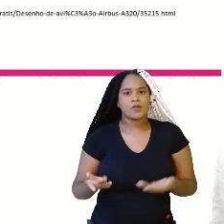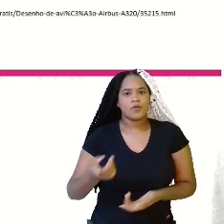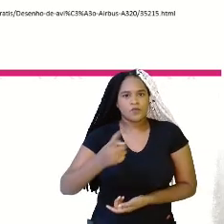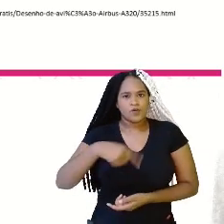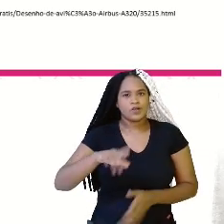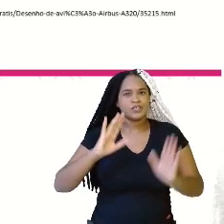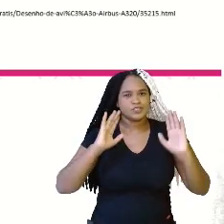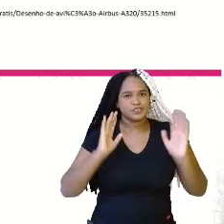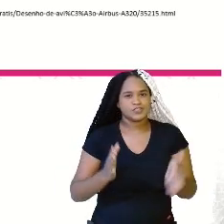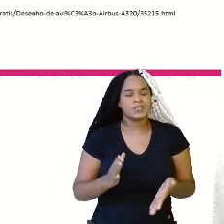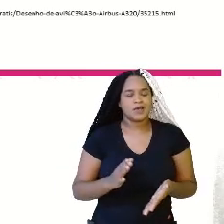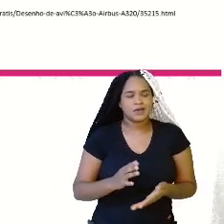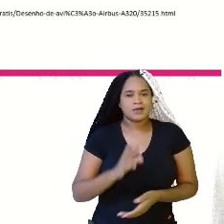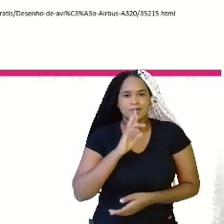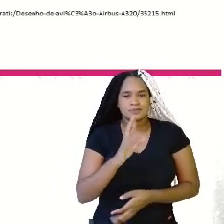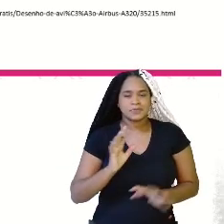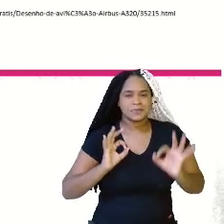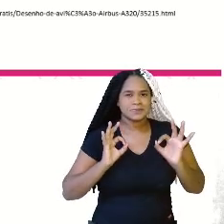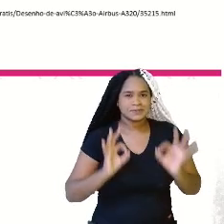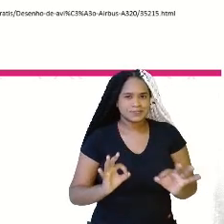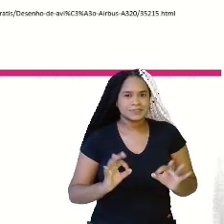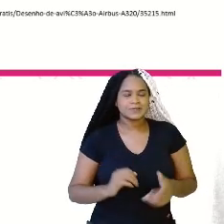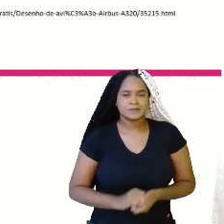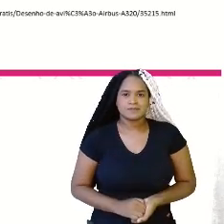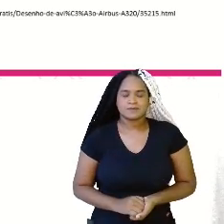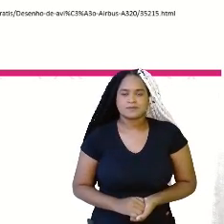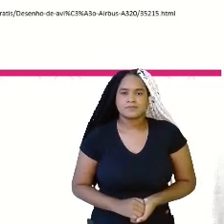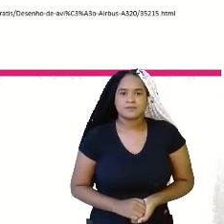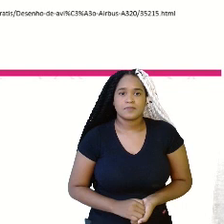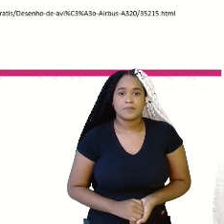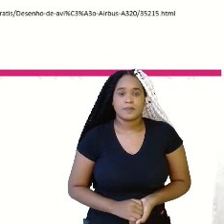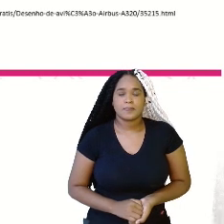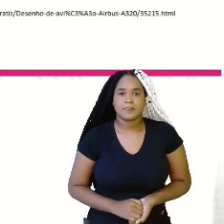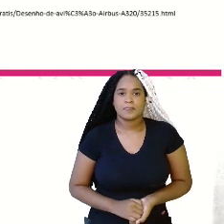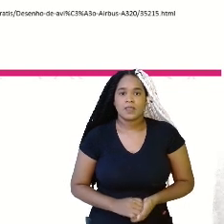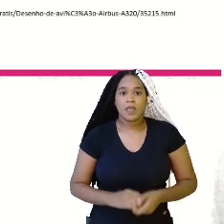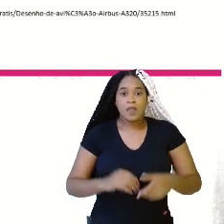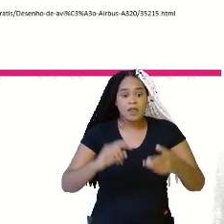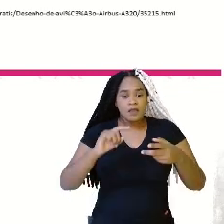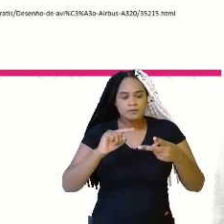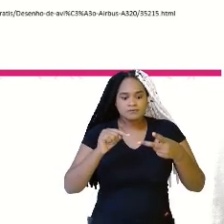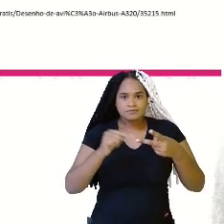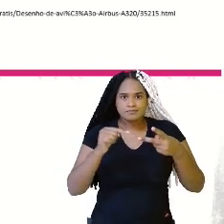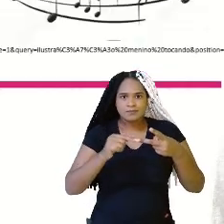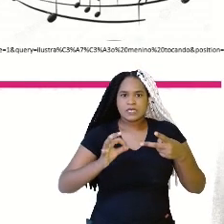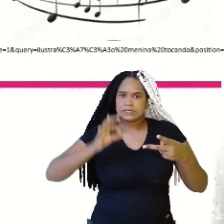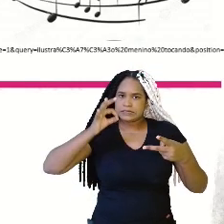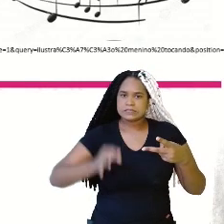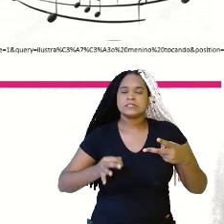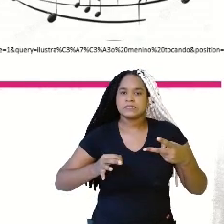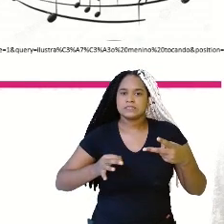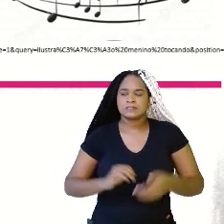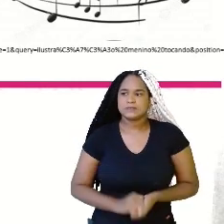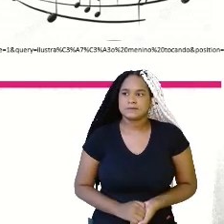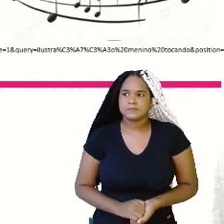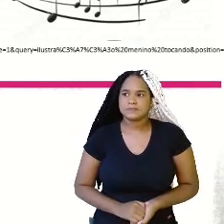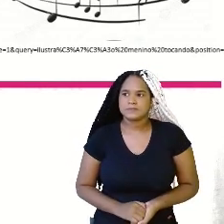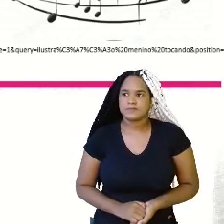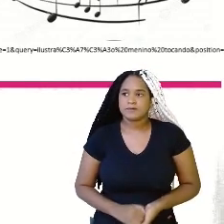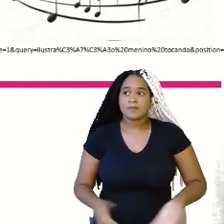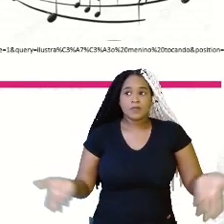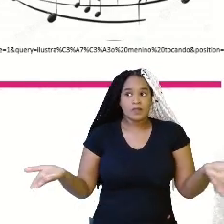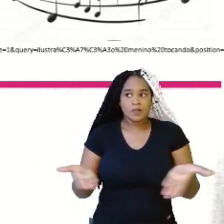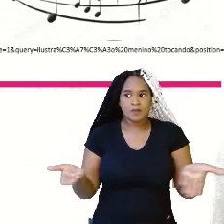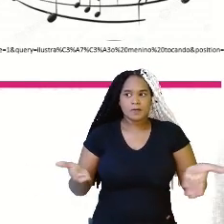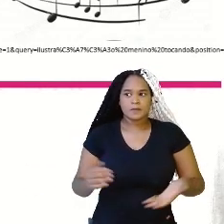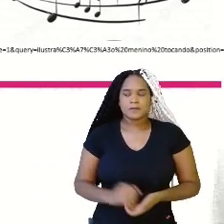tinha acertado. A frase aí que está no tempo presente é Luana toca piano muito bem. Vamos